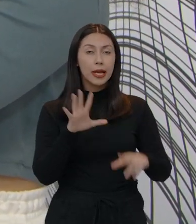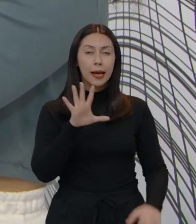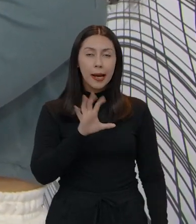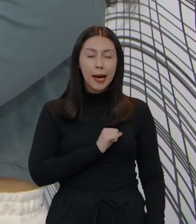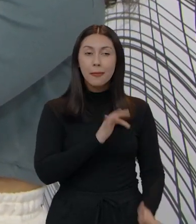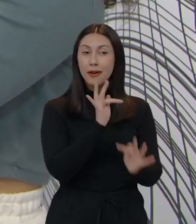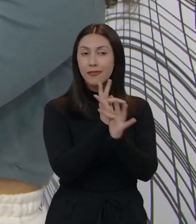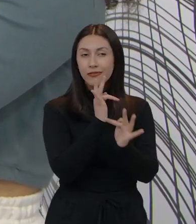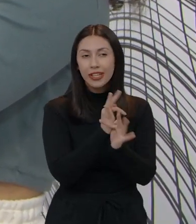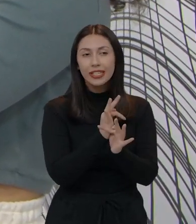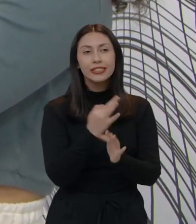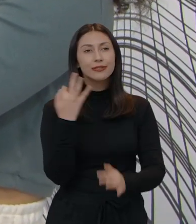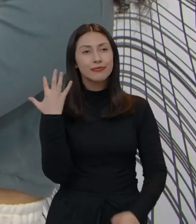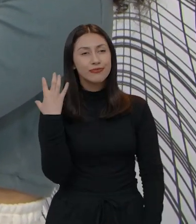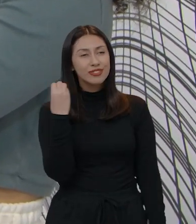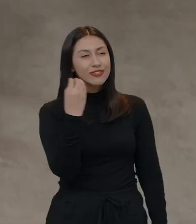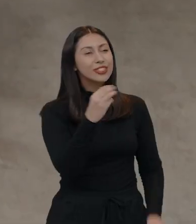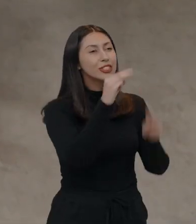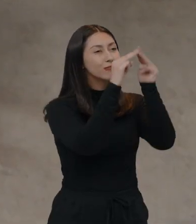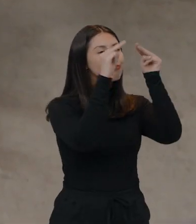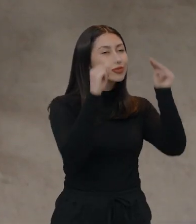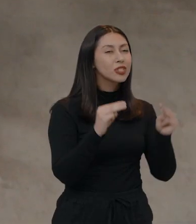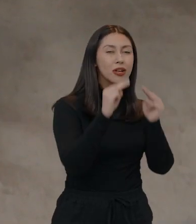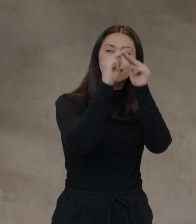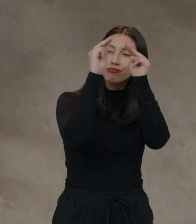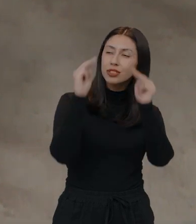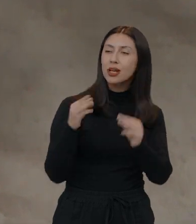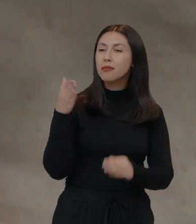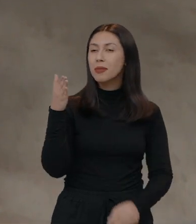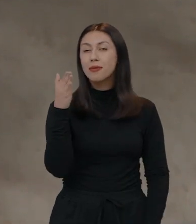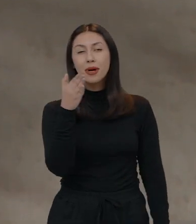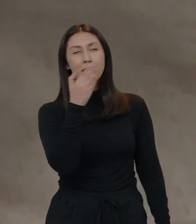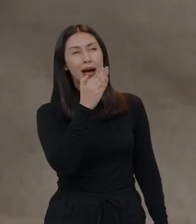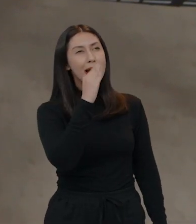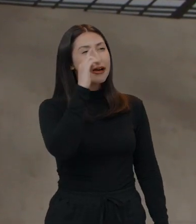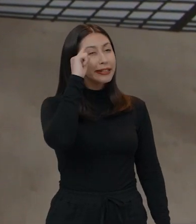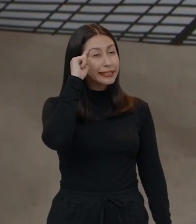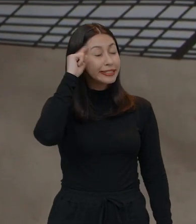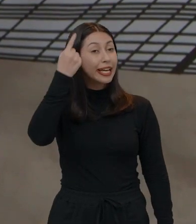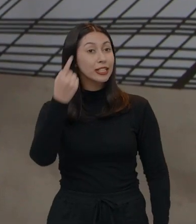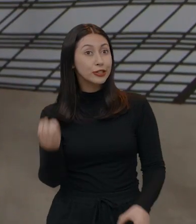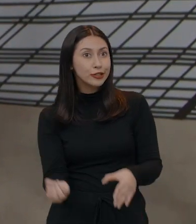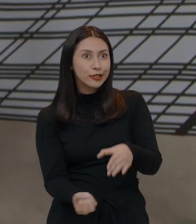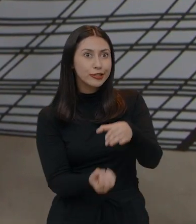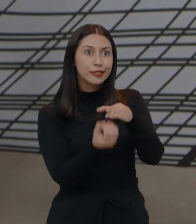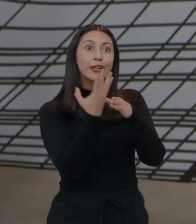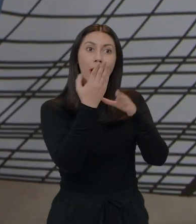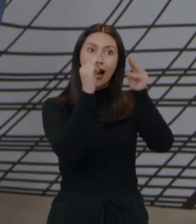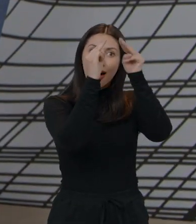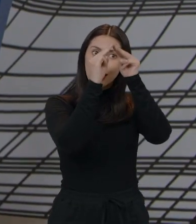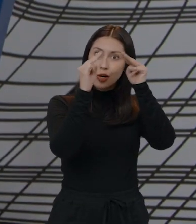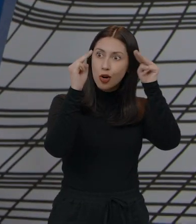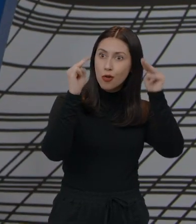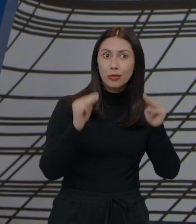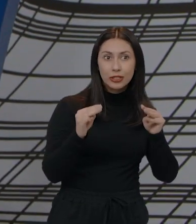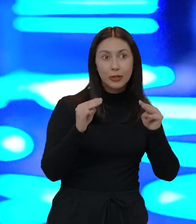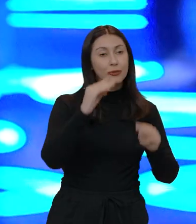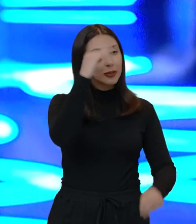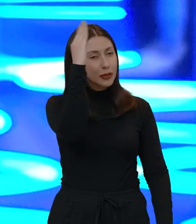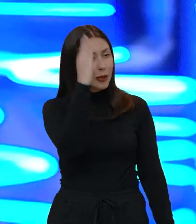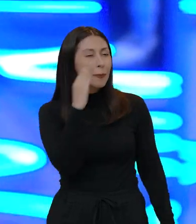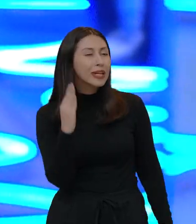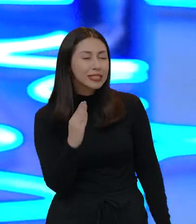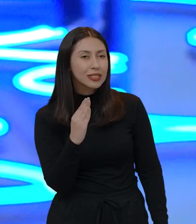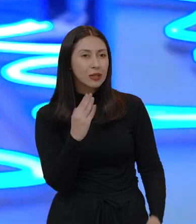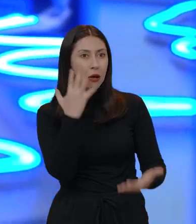pela física e viajando os museus pelo mundo, ele acabou tendo essa ideia de criar aqui esse museu no Brasil, né?